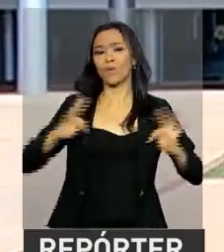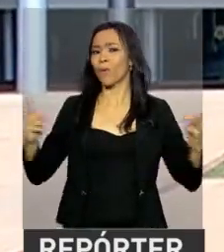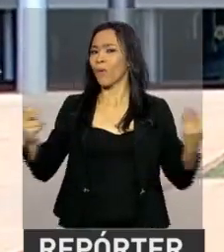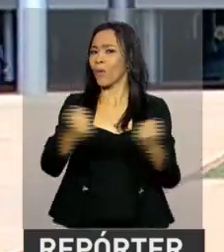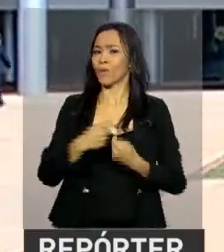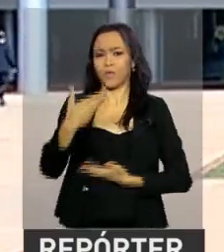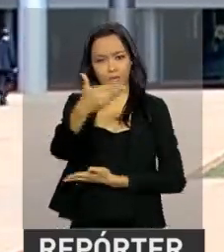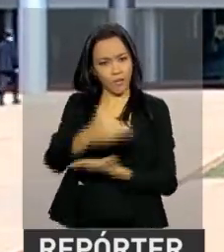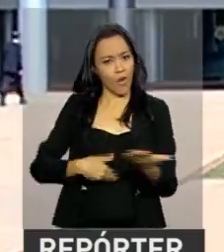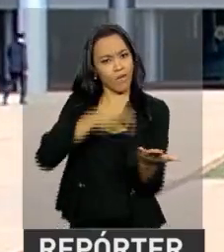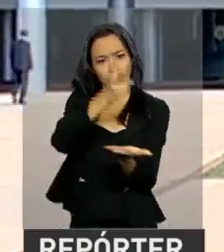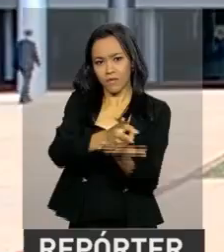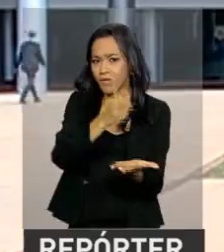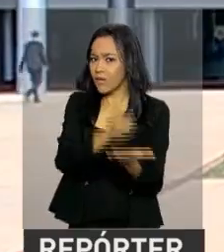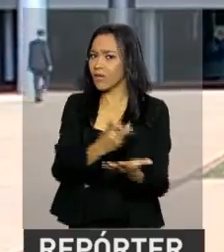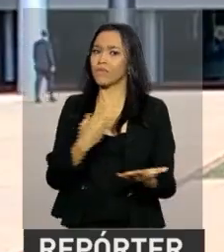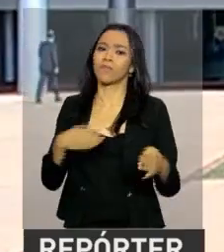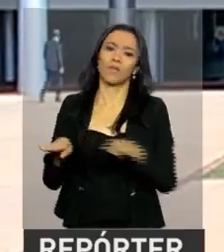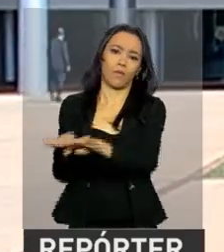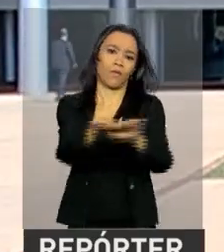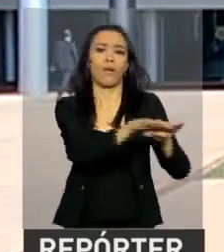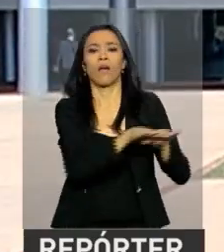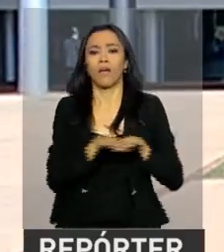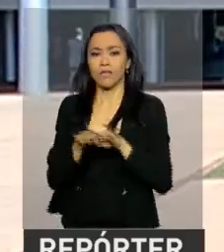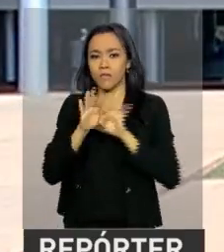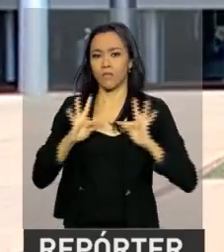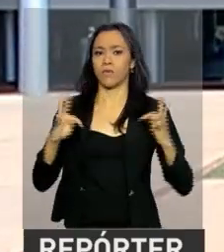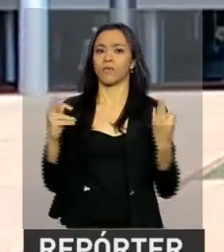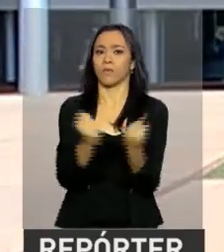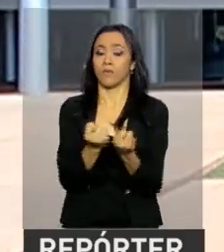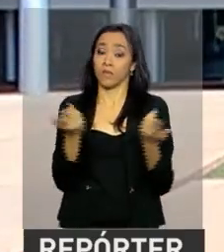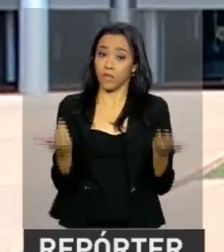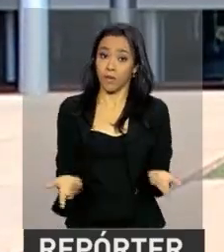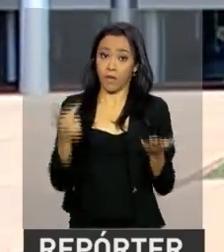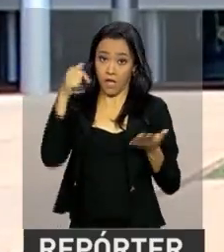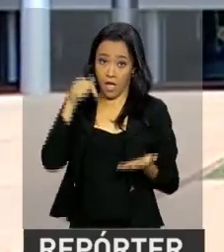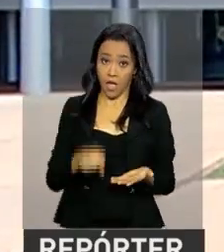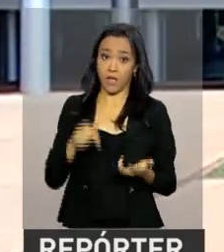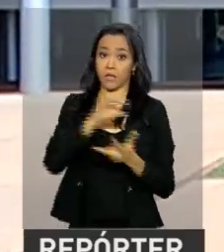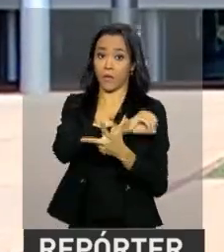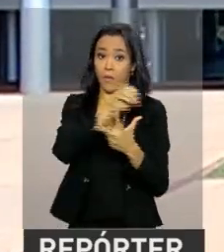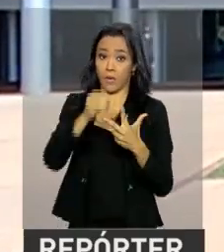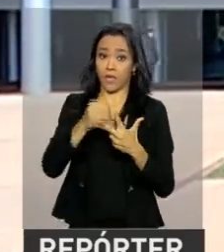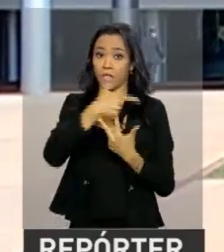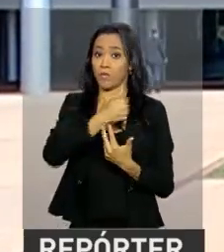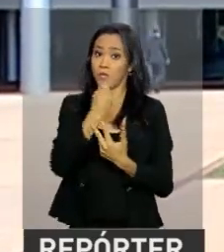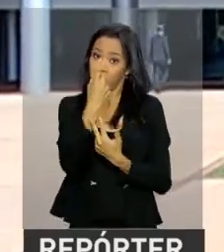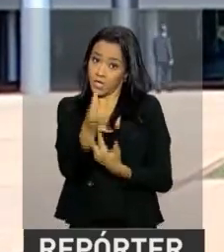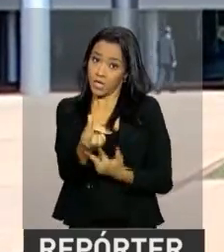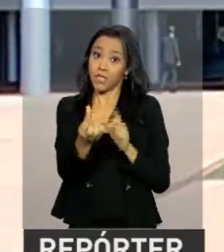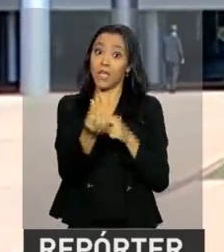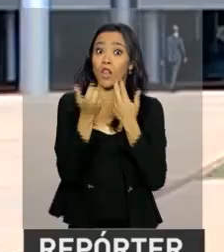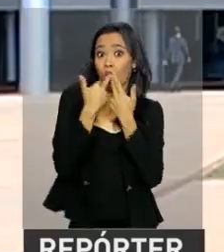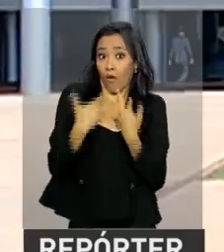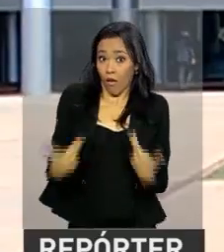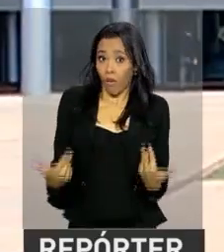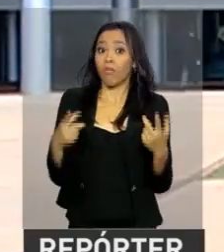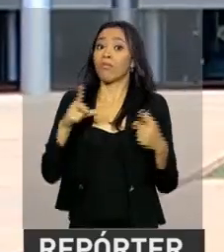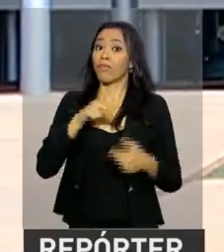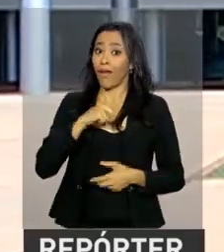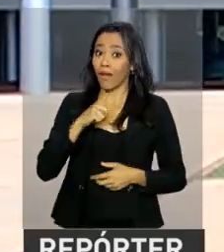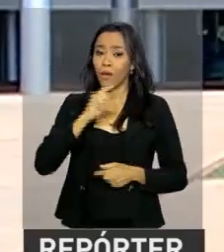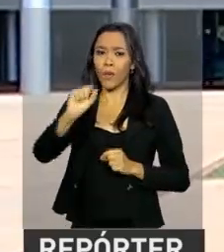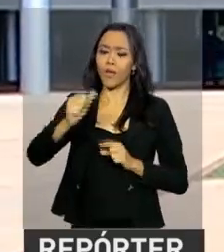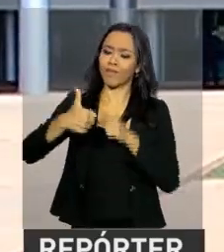mesmas condições de aplicação. Além disso, esta edição do Enem 2016 traz a novidade da